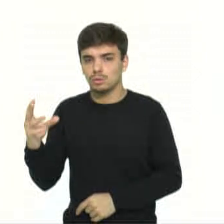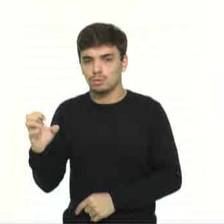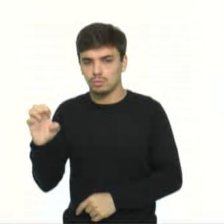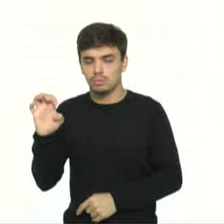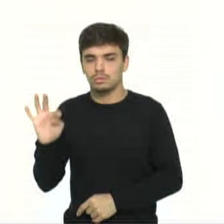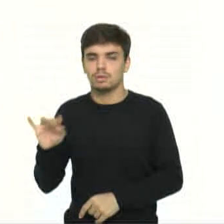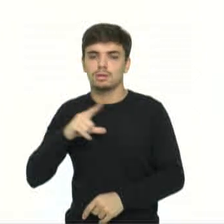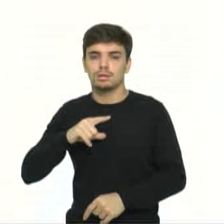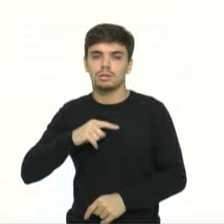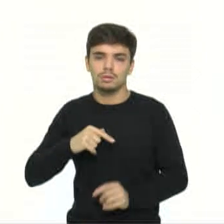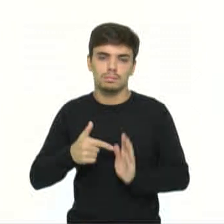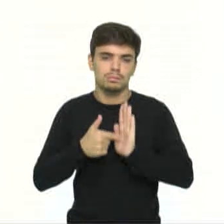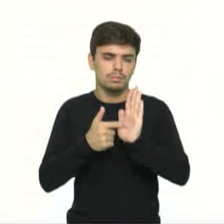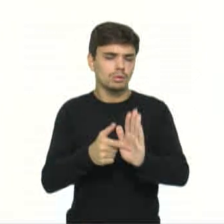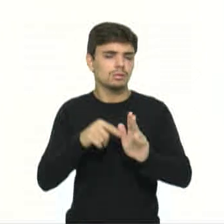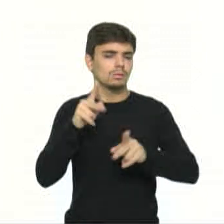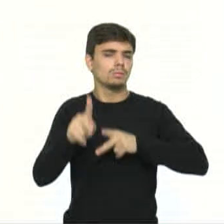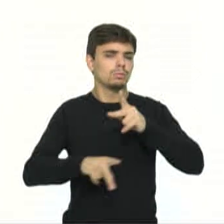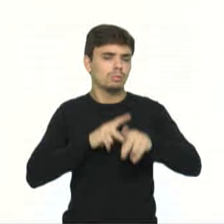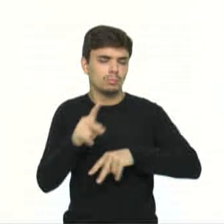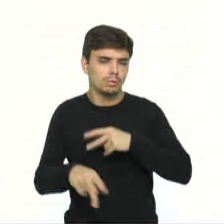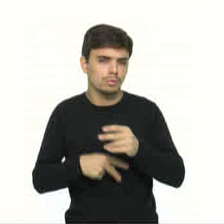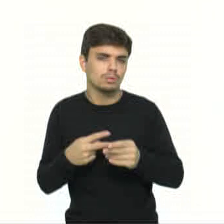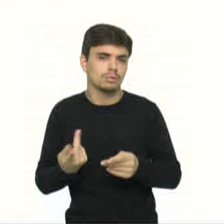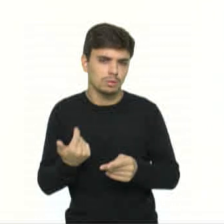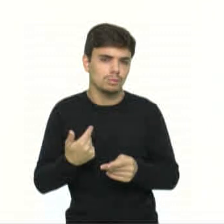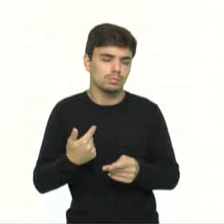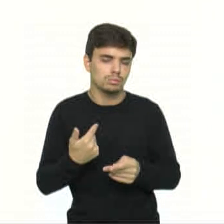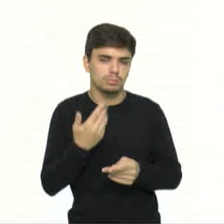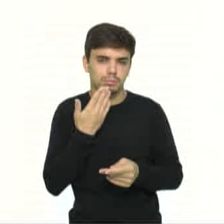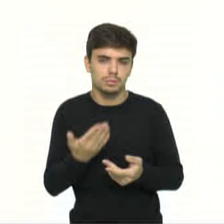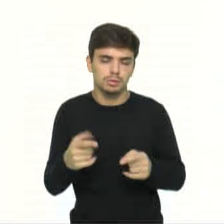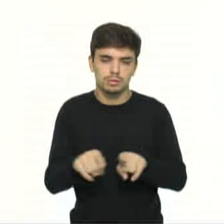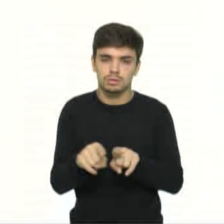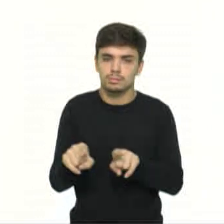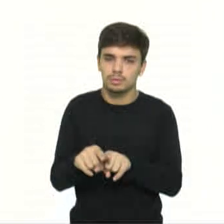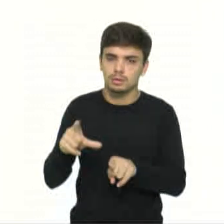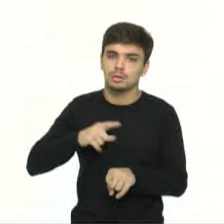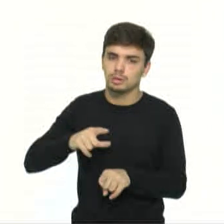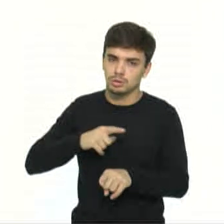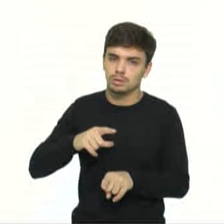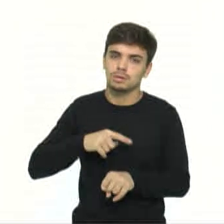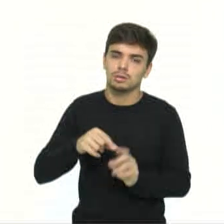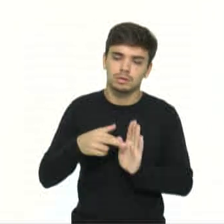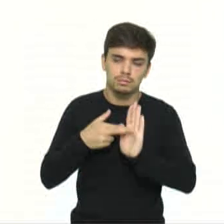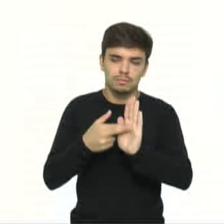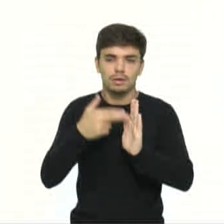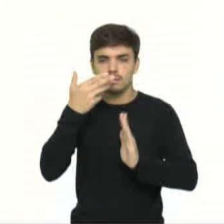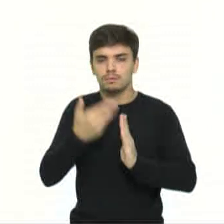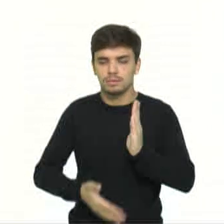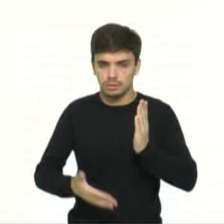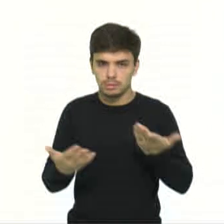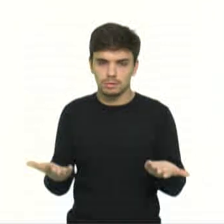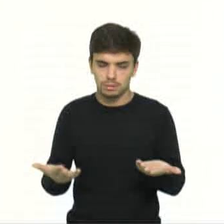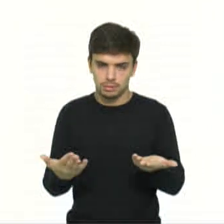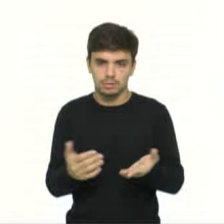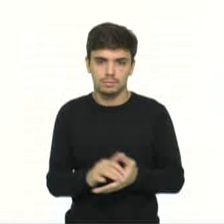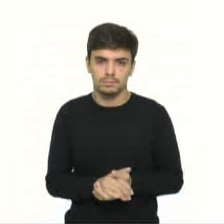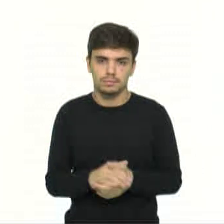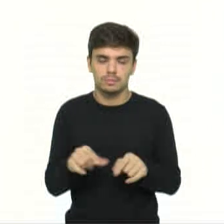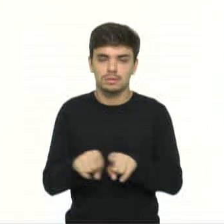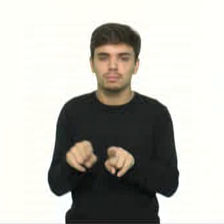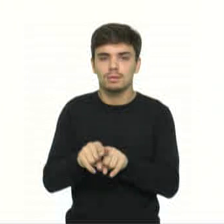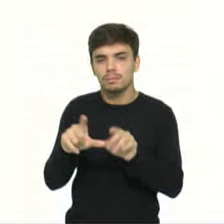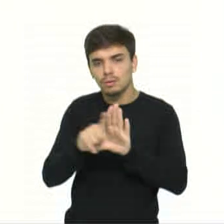a um referendo público, né? Também aí na expectativa de que venceria esse referendo, que era previsto na Constituição e